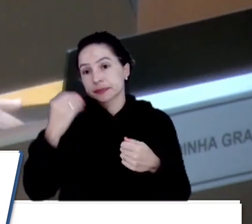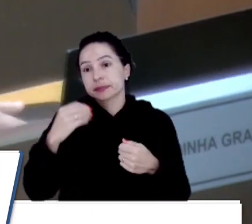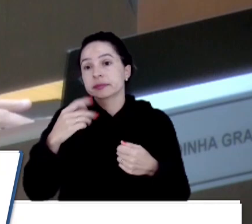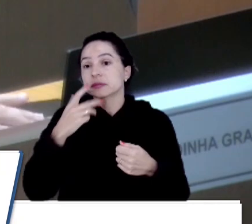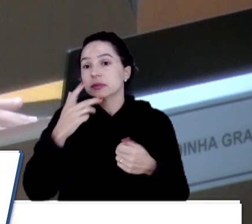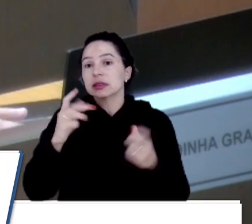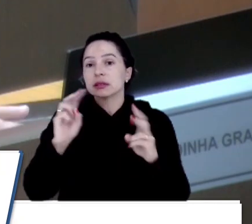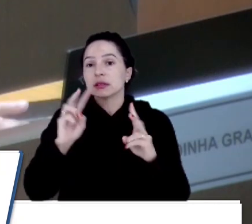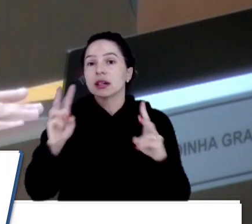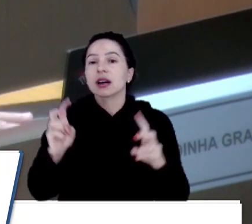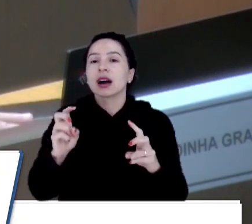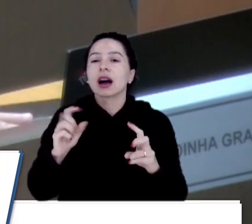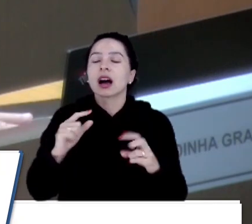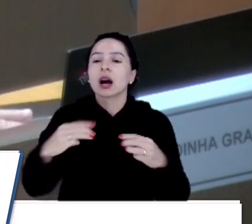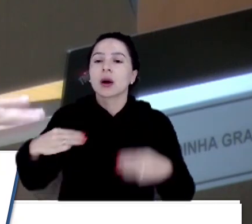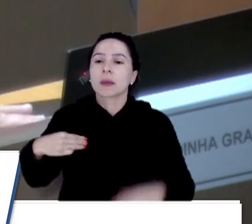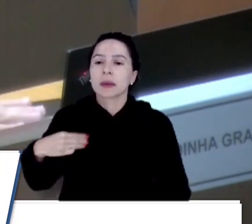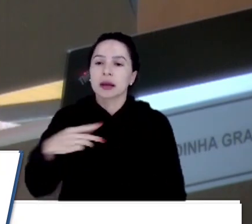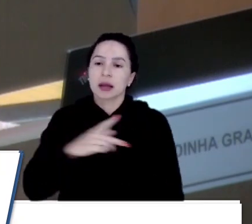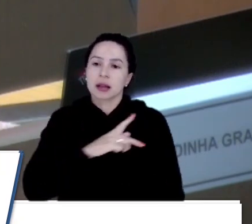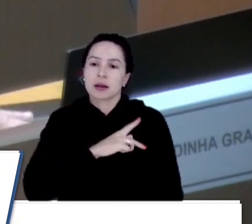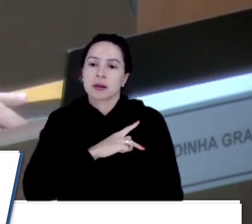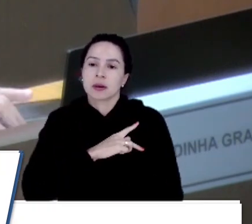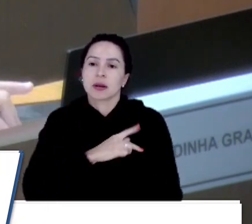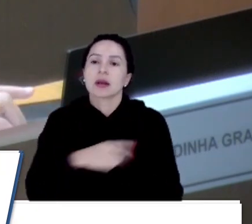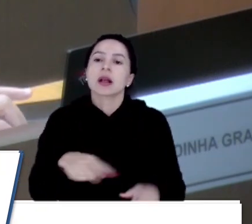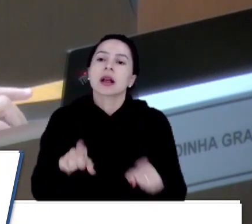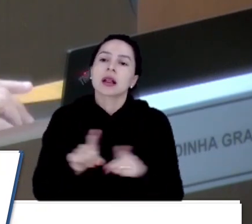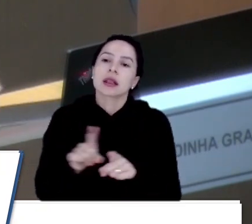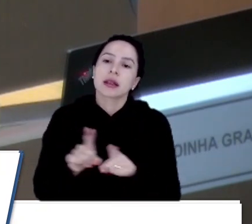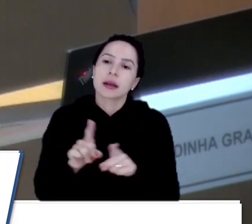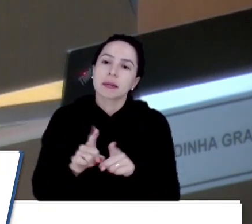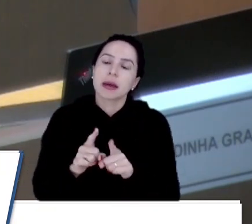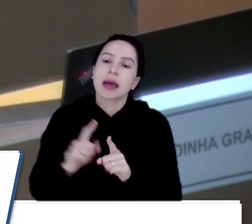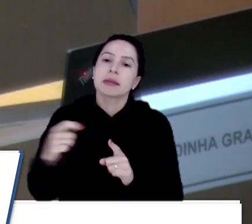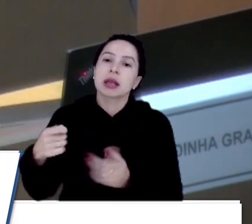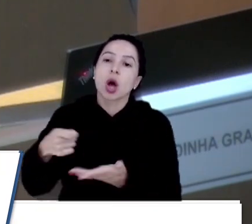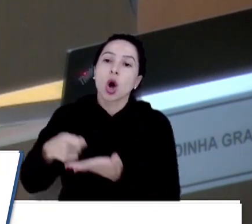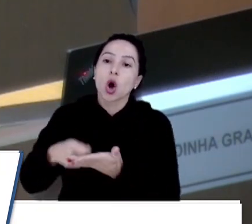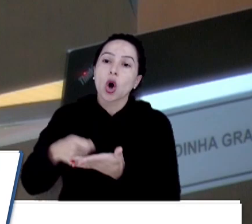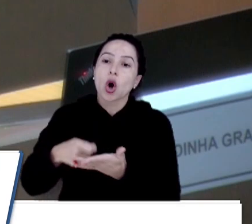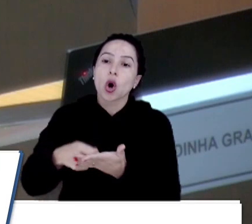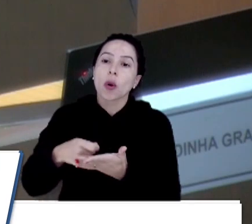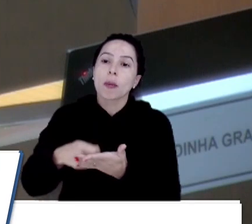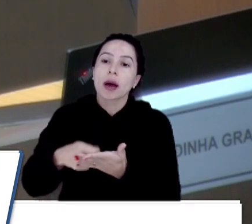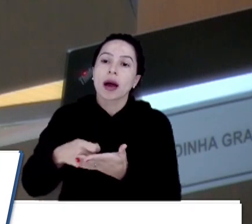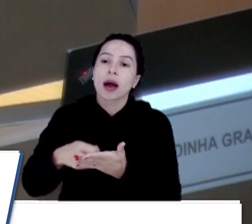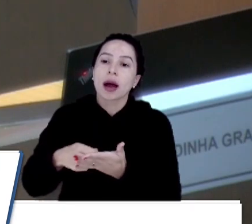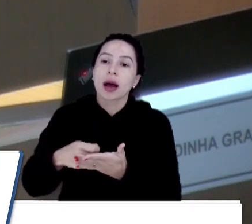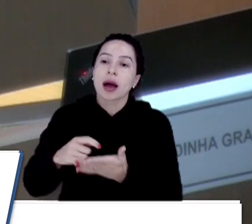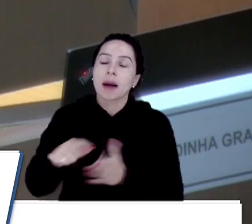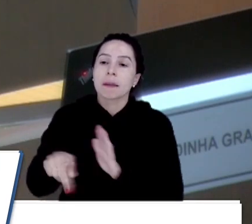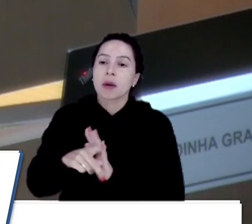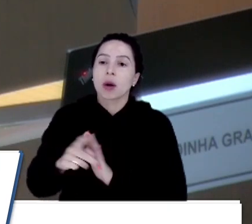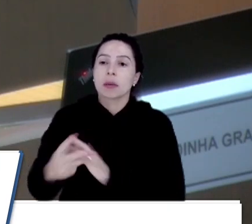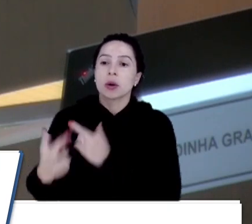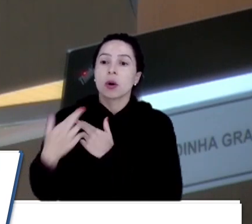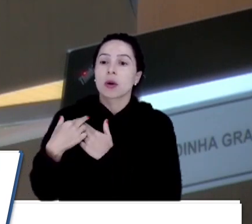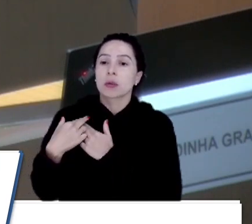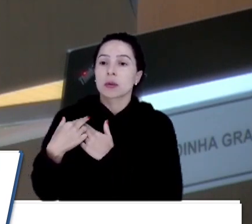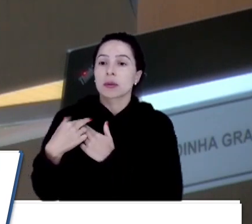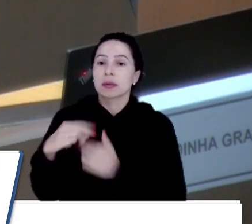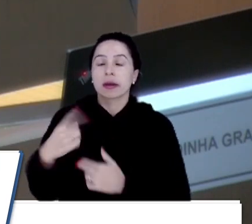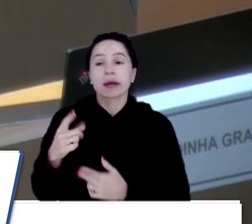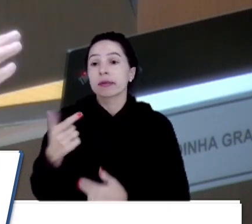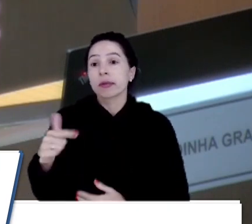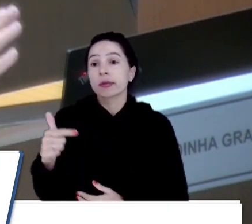fala que o Ministério Público também tem que cobrar os deveres deles, entendeu? O que não é